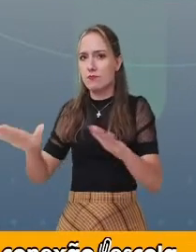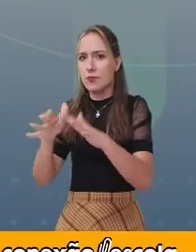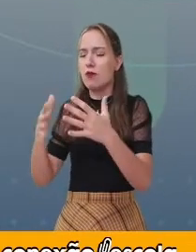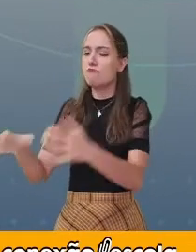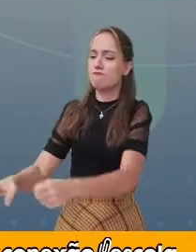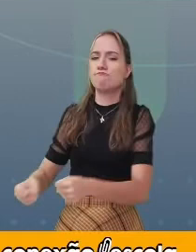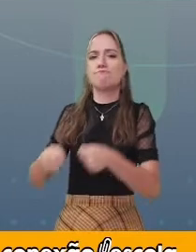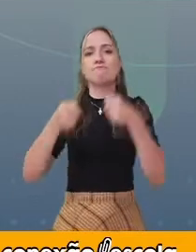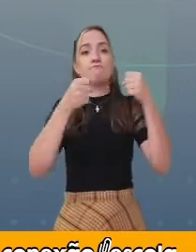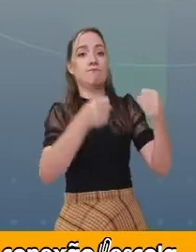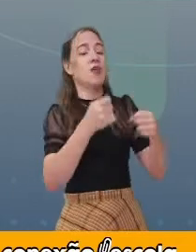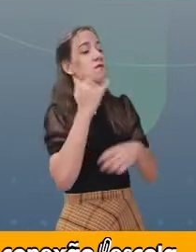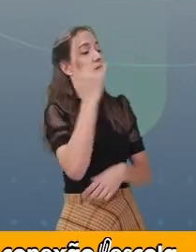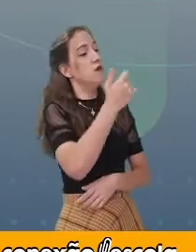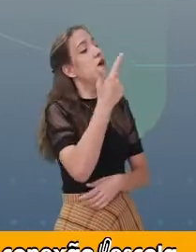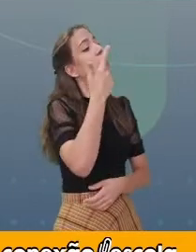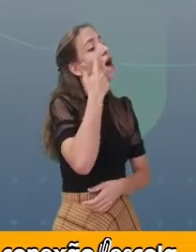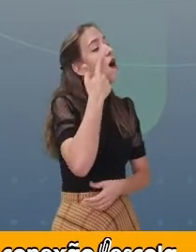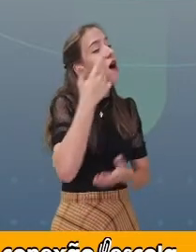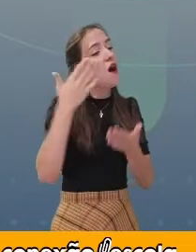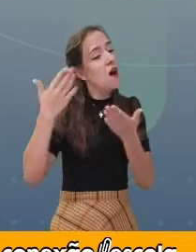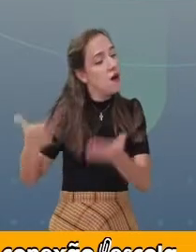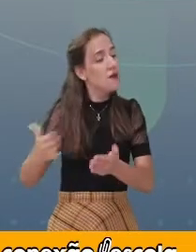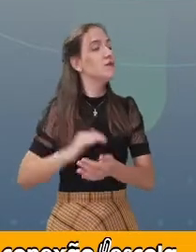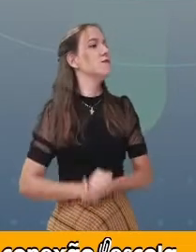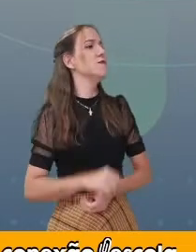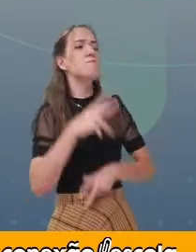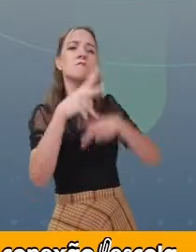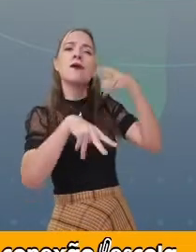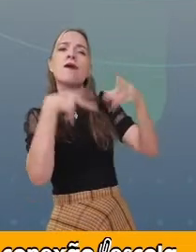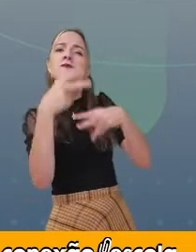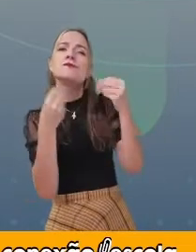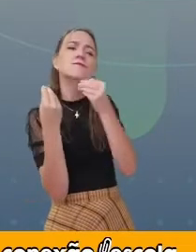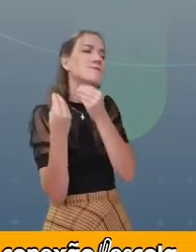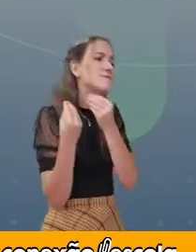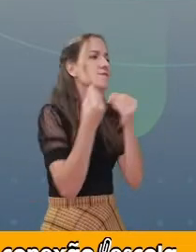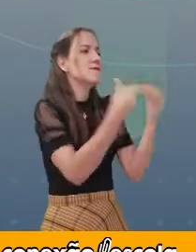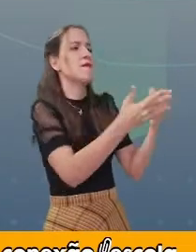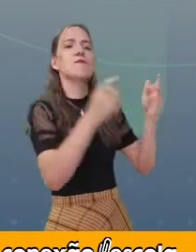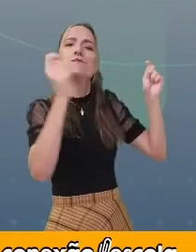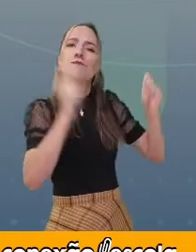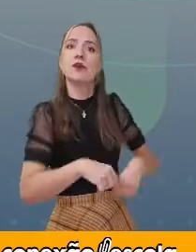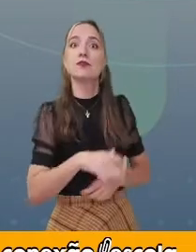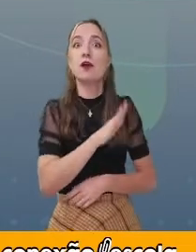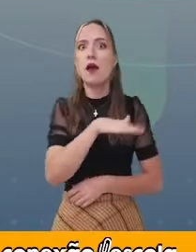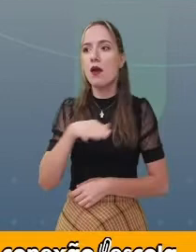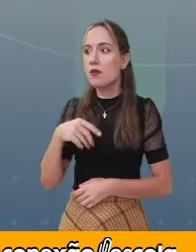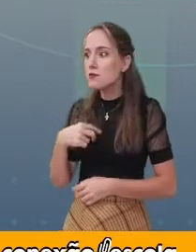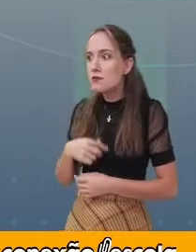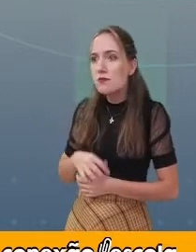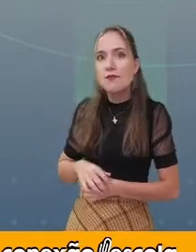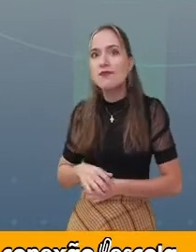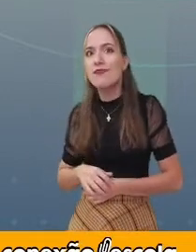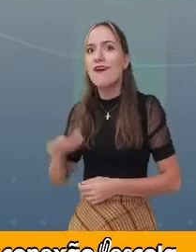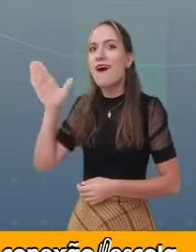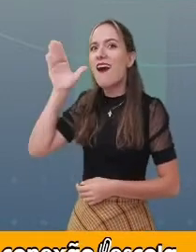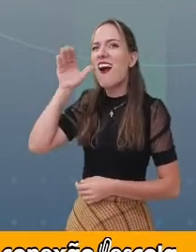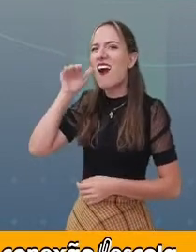disse: olhem o que eu vou lhes dar." As